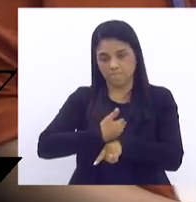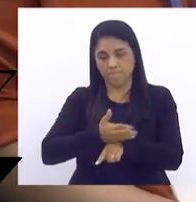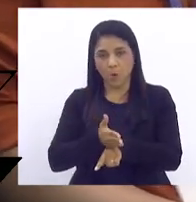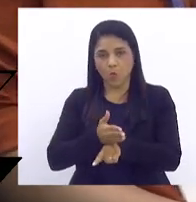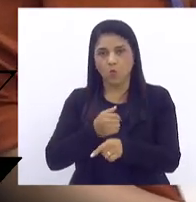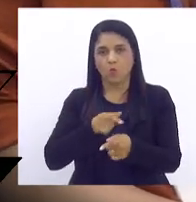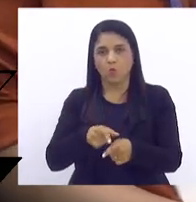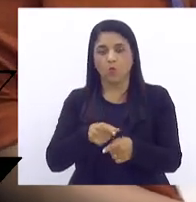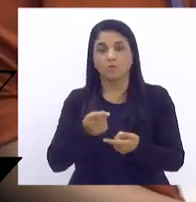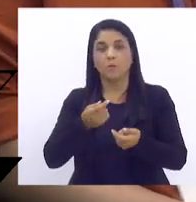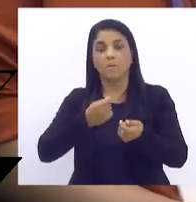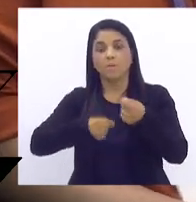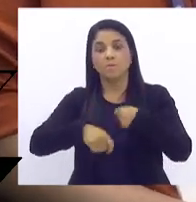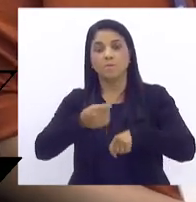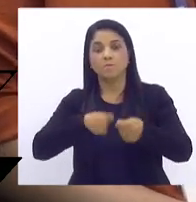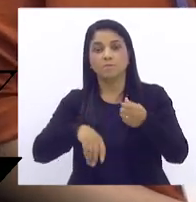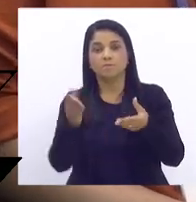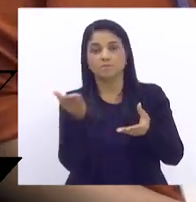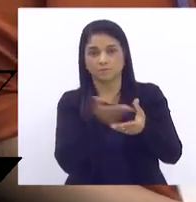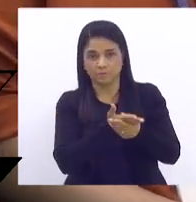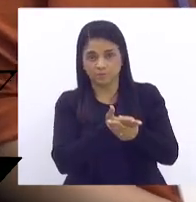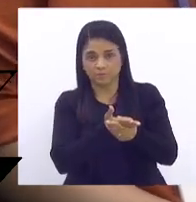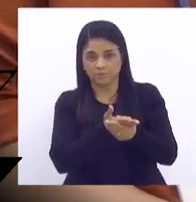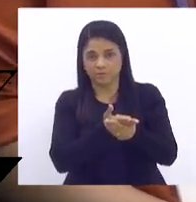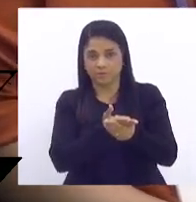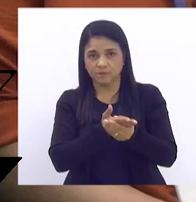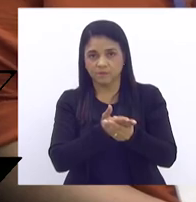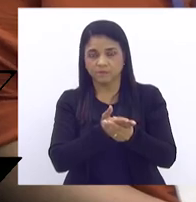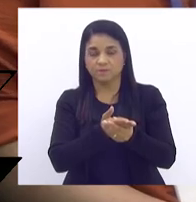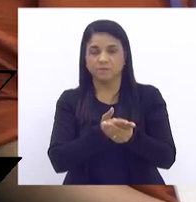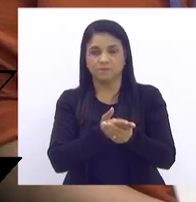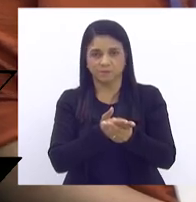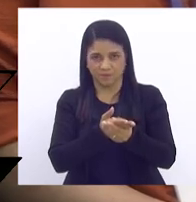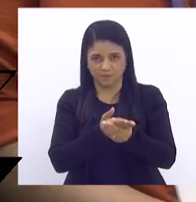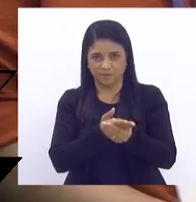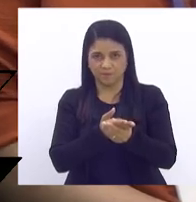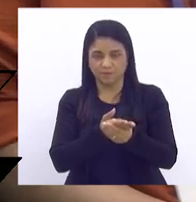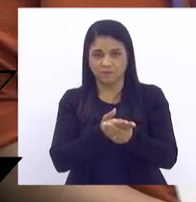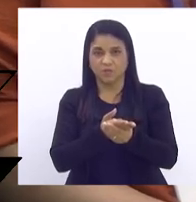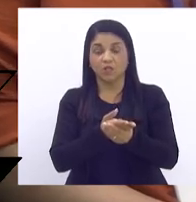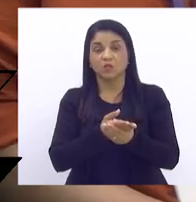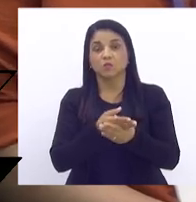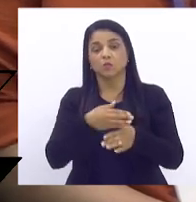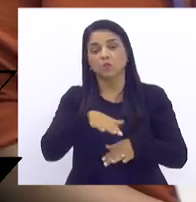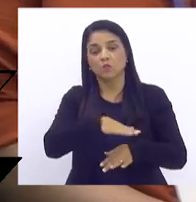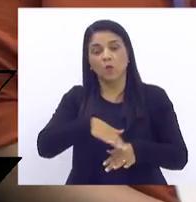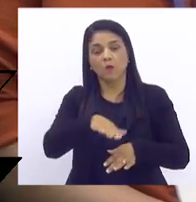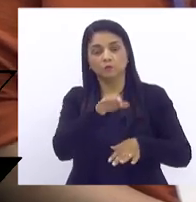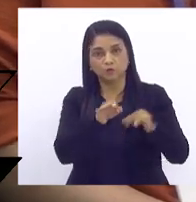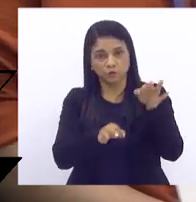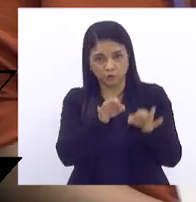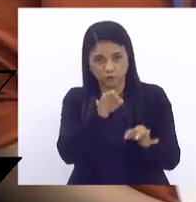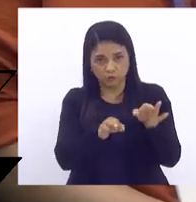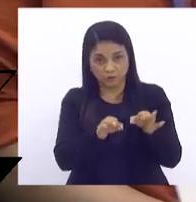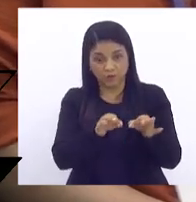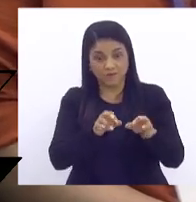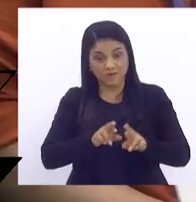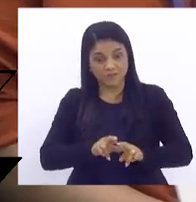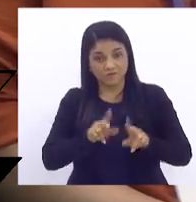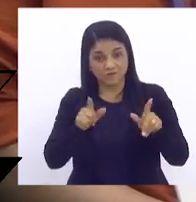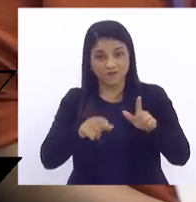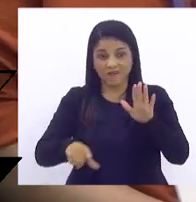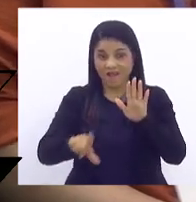processo administrativo. Porque quando se trata de processo, né, no âmbito judicial, a gente tem a diferença, e a lei faz